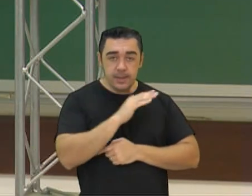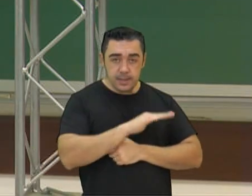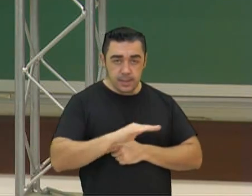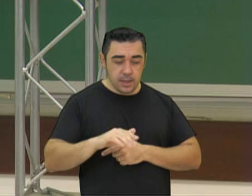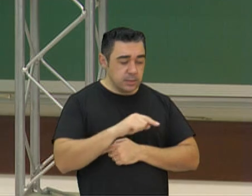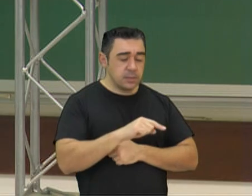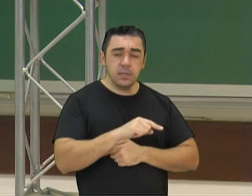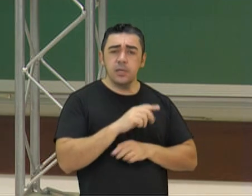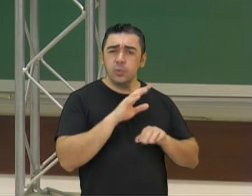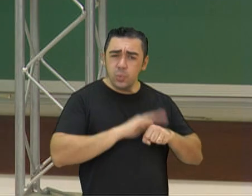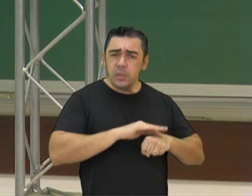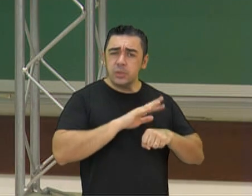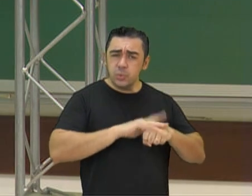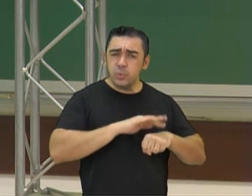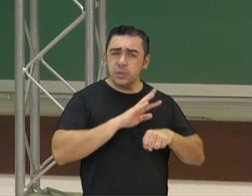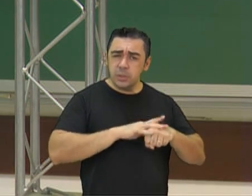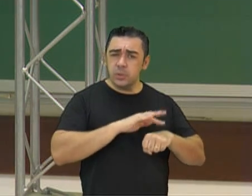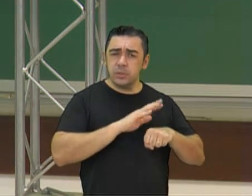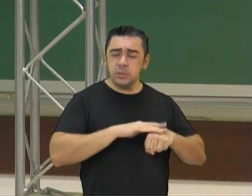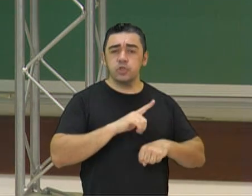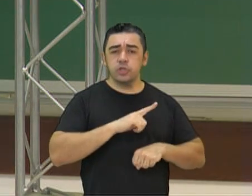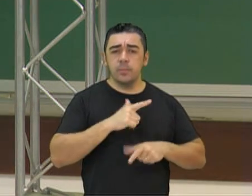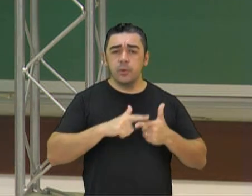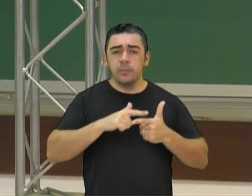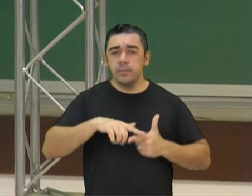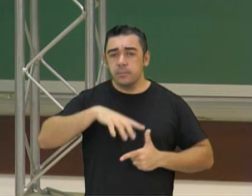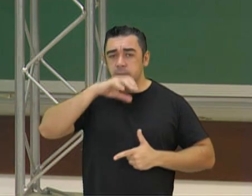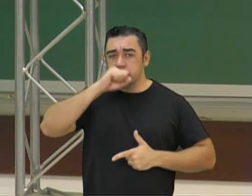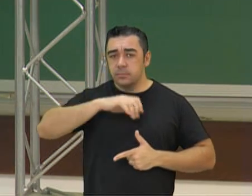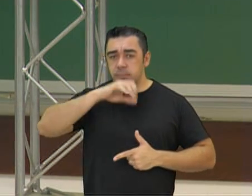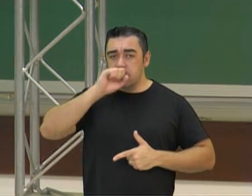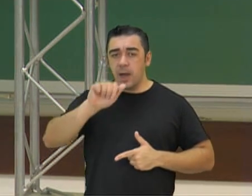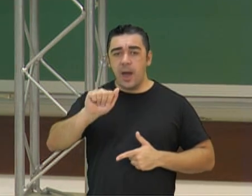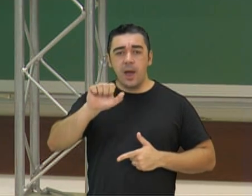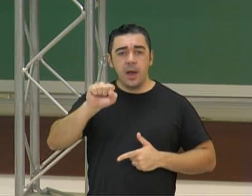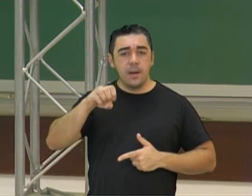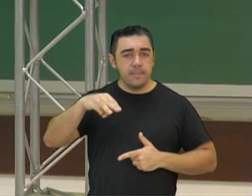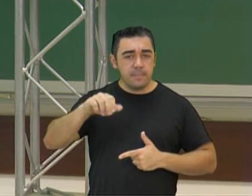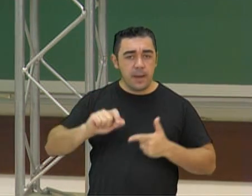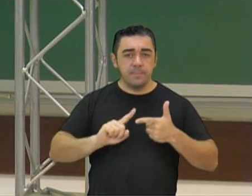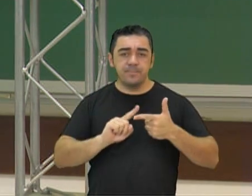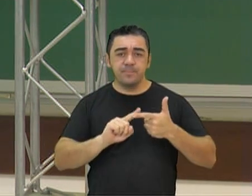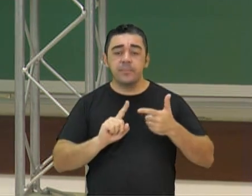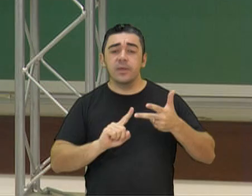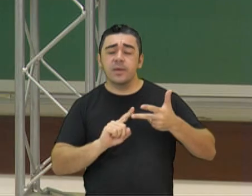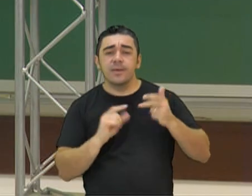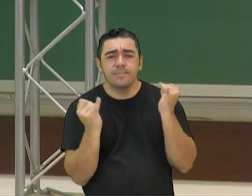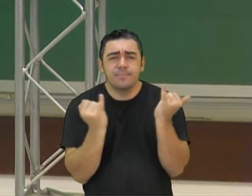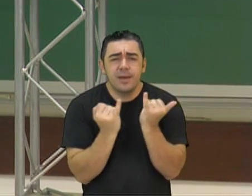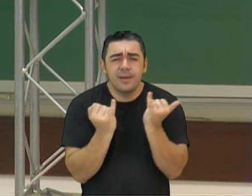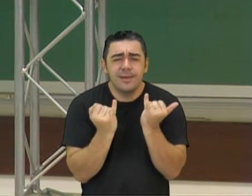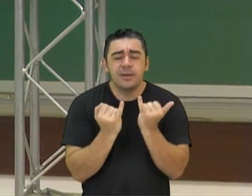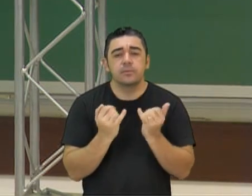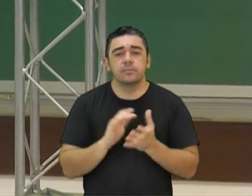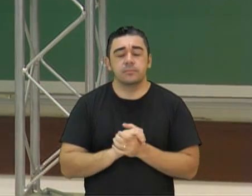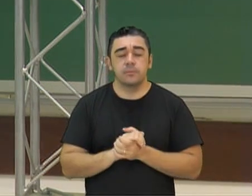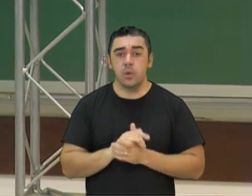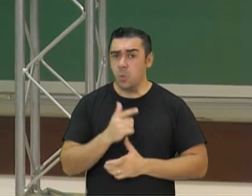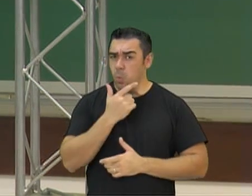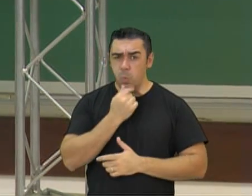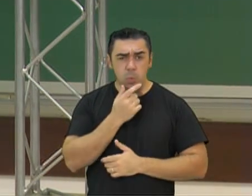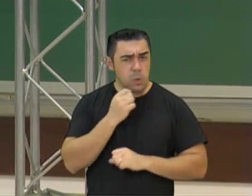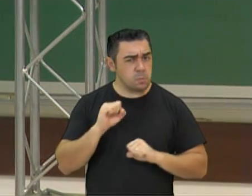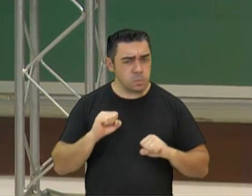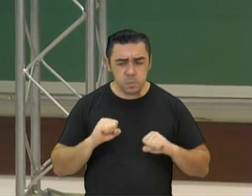muito acamado, tinha asma, tinha raquitismo e isso o incomodava e o deixou